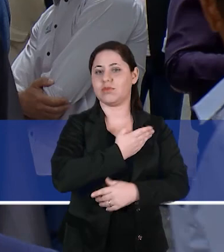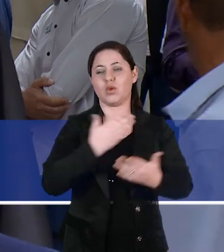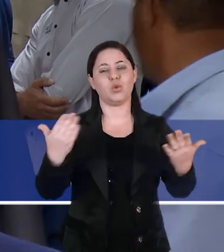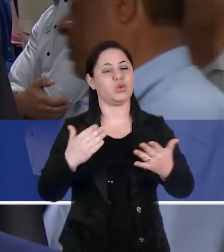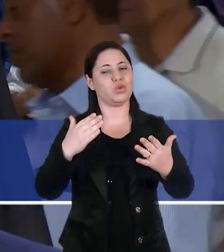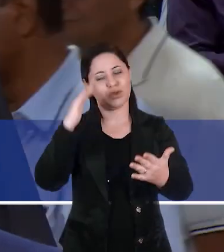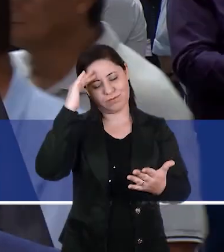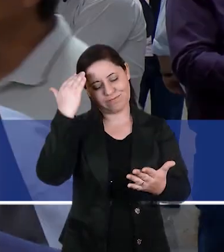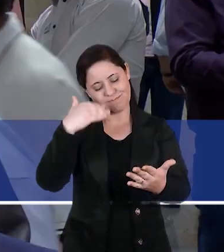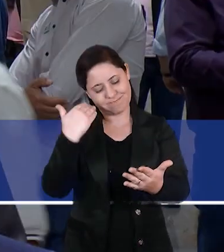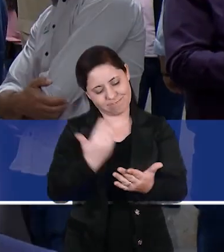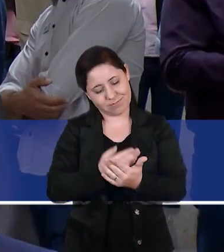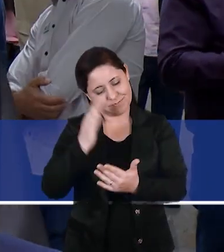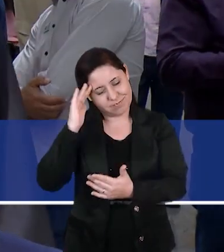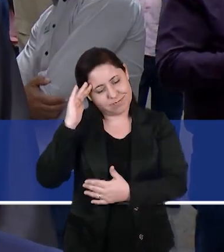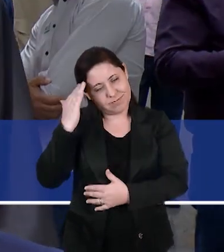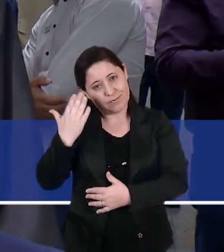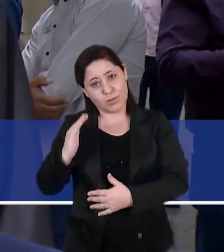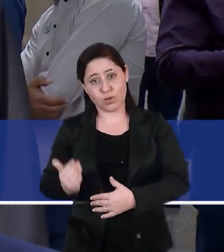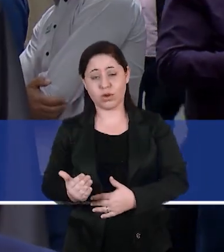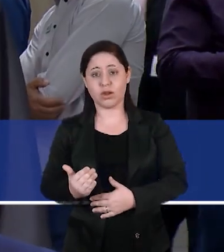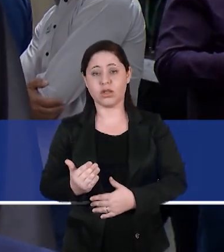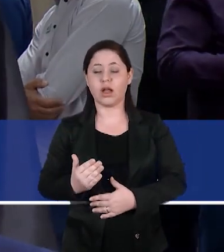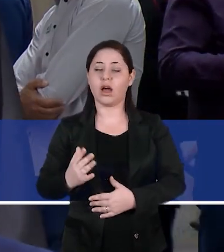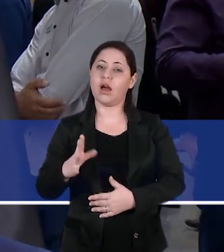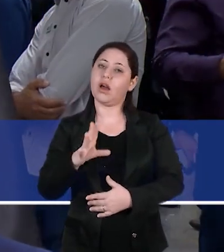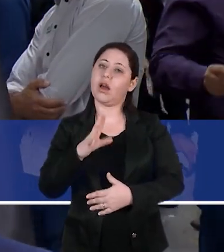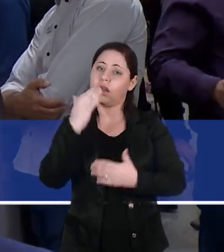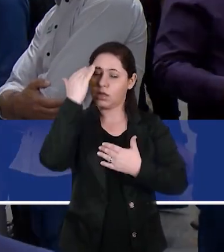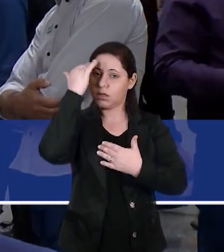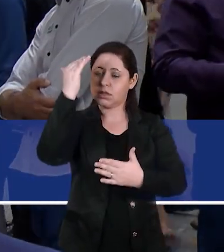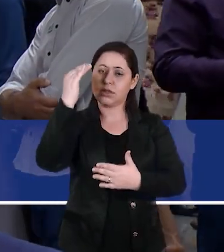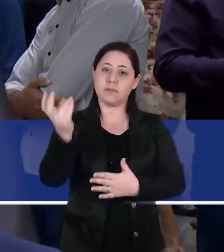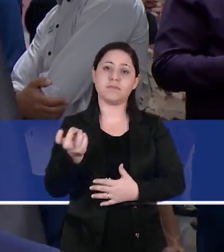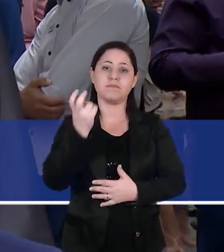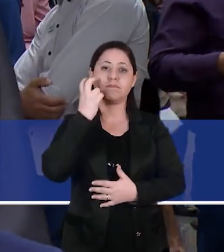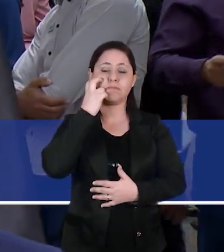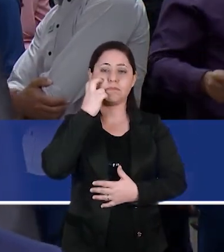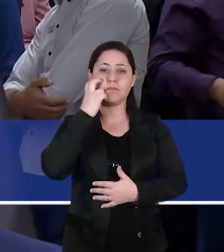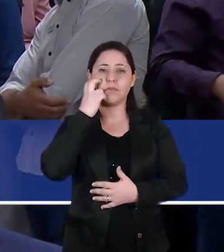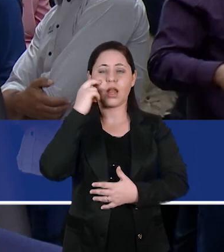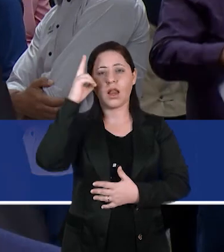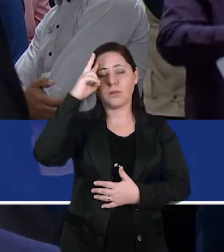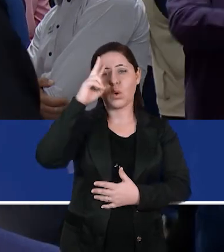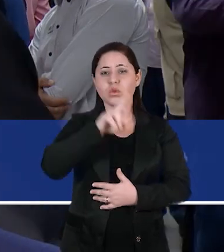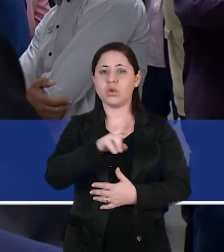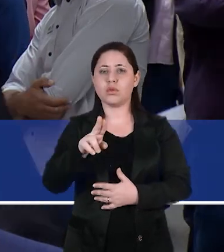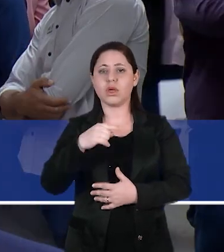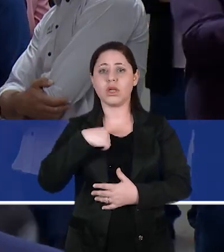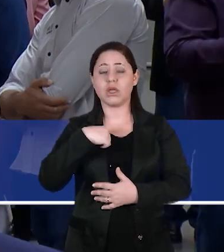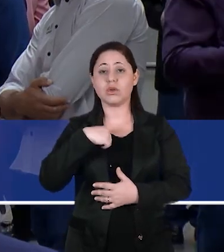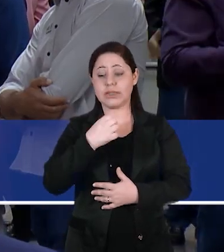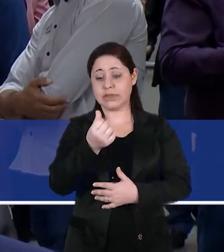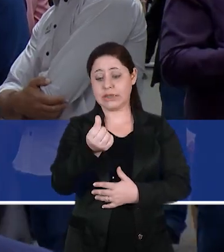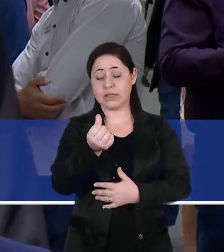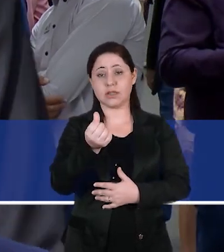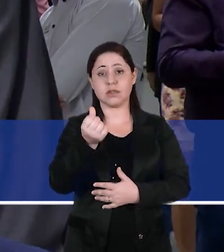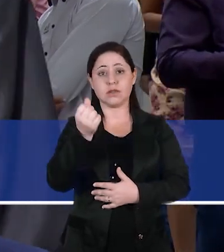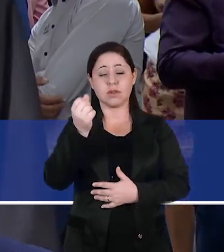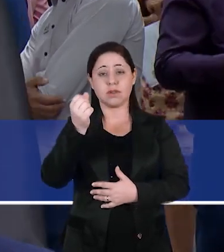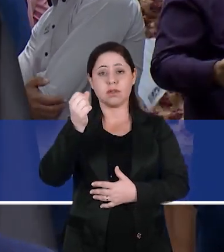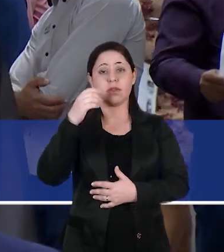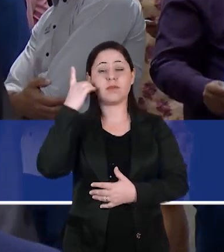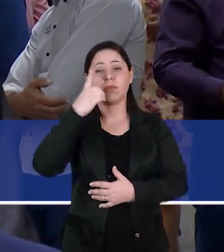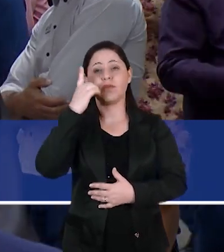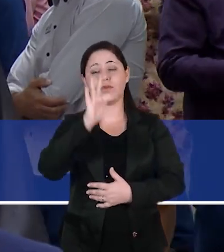eu fico hoje muito honrado. Quero agradecer ao deputado Márcio Fernandes, que se lembrou do meu nome. Eu fui por 6 vezes deputado